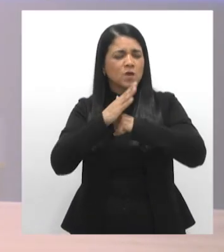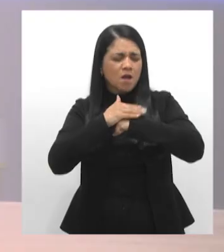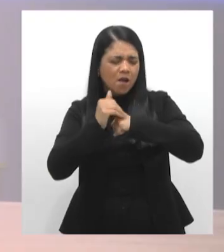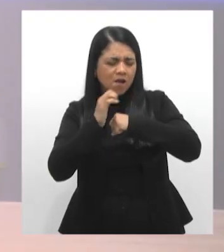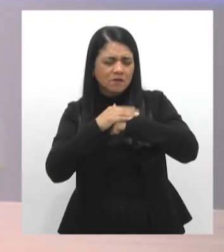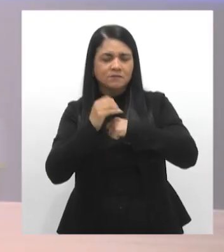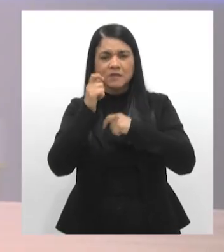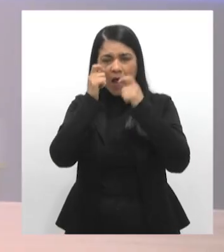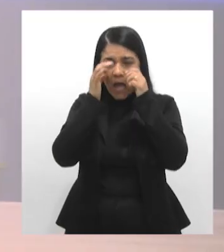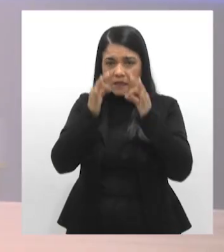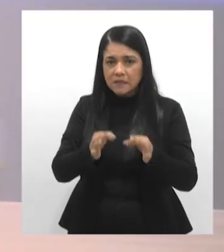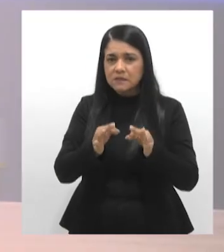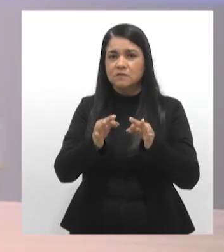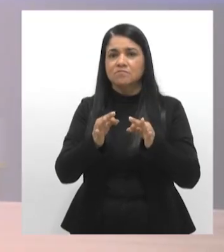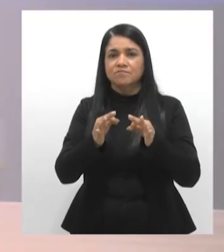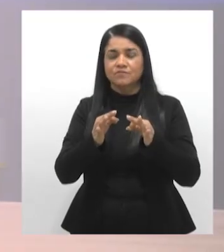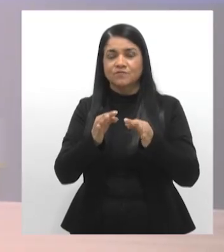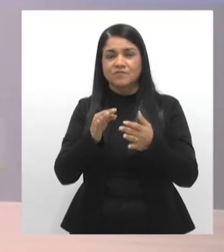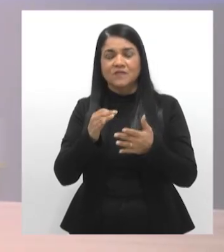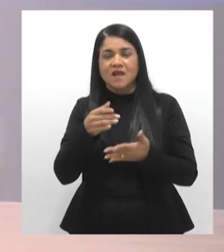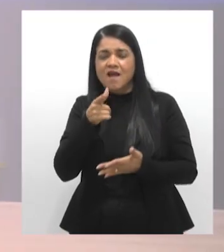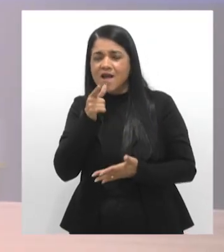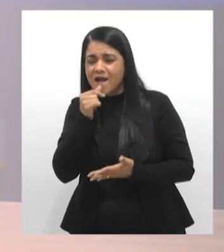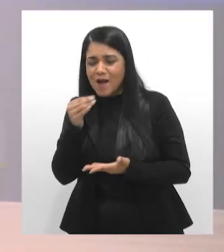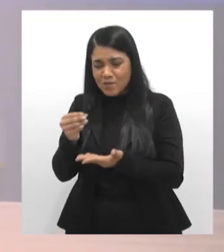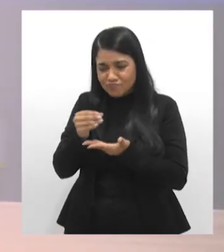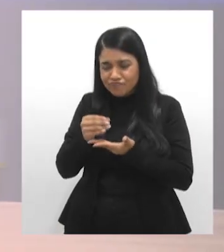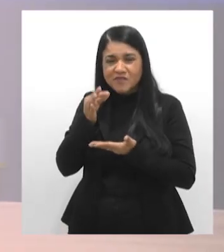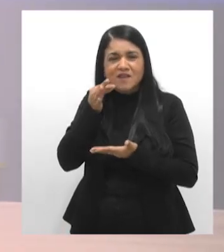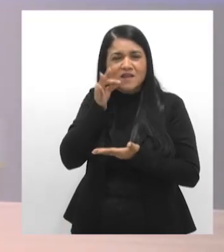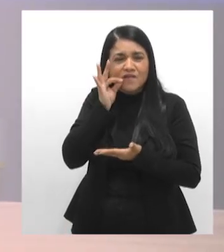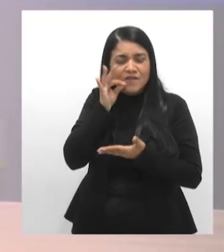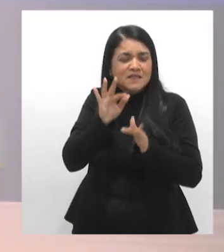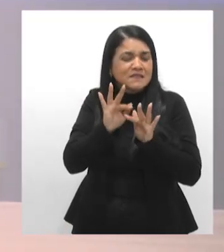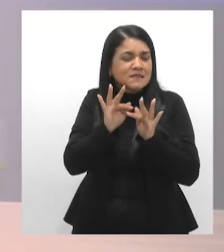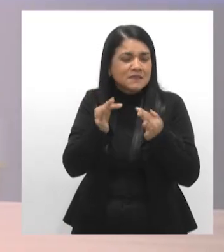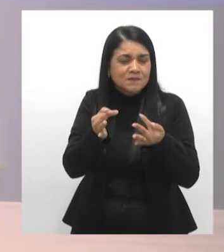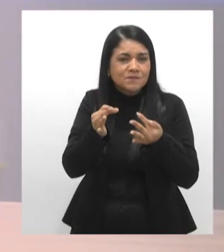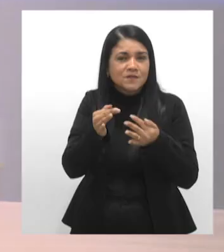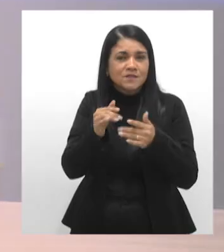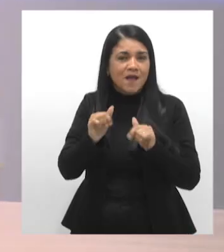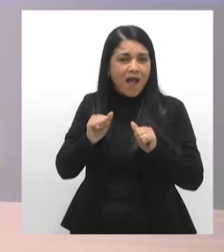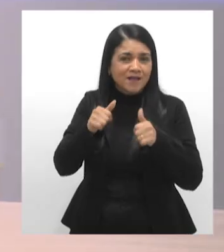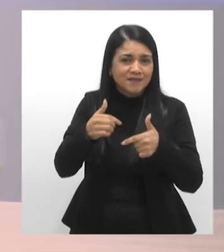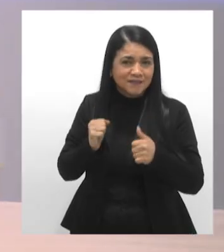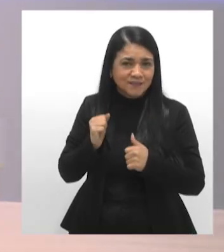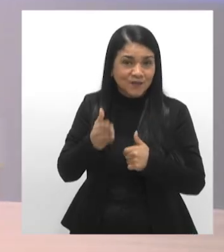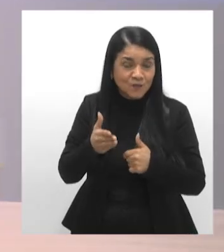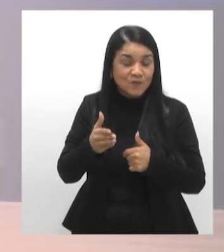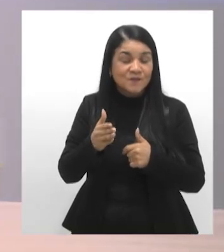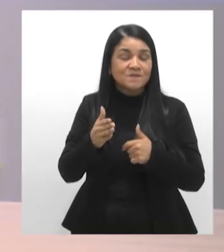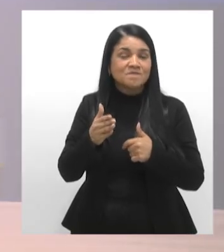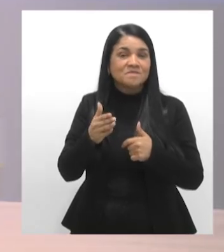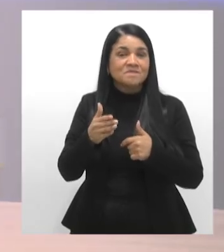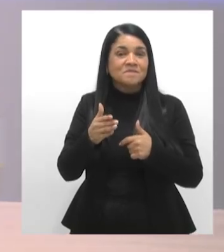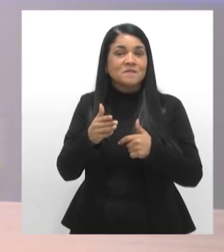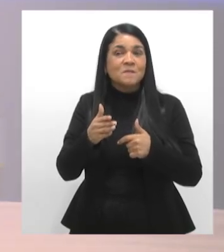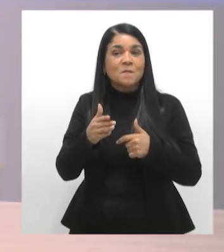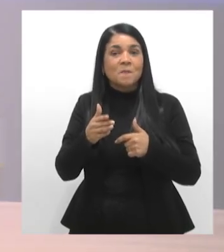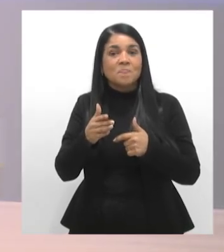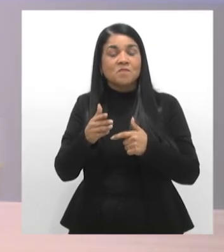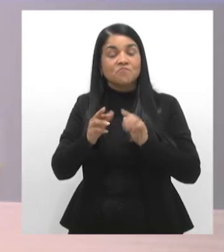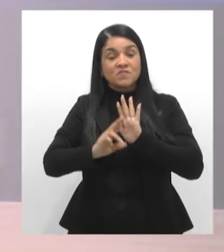muita atenção. Às vezes, uma água, um café, são gestos simples, Reginaldo, professor Reginaldo, mas que